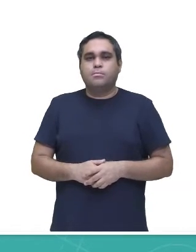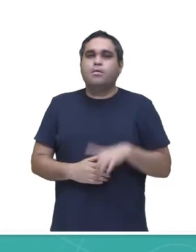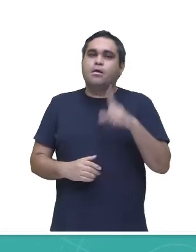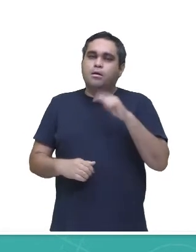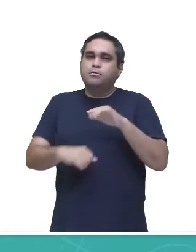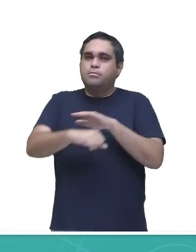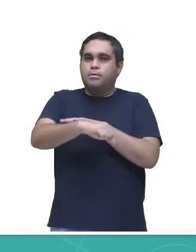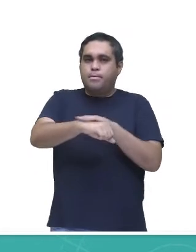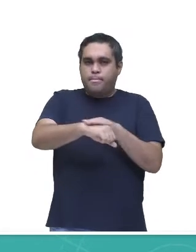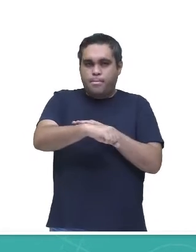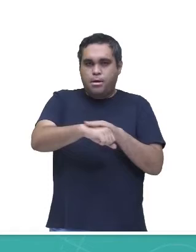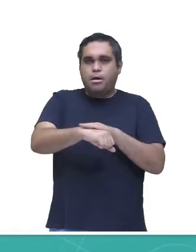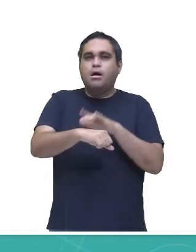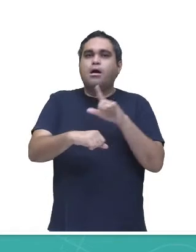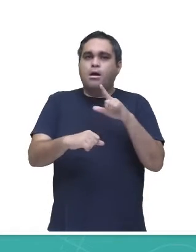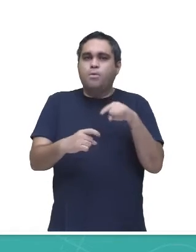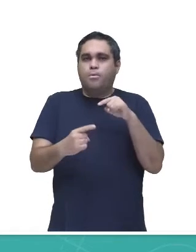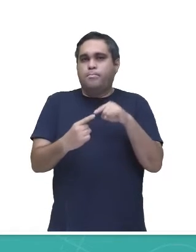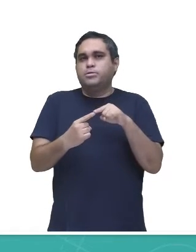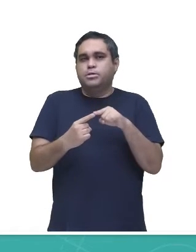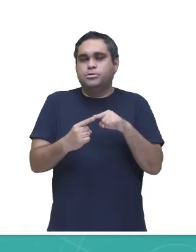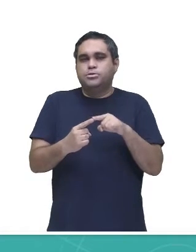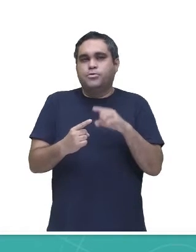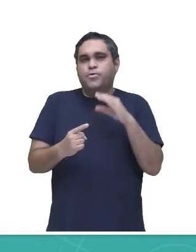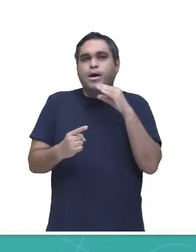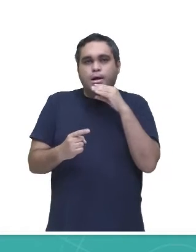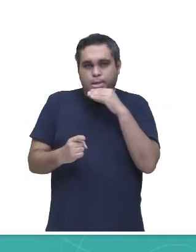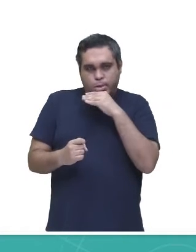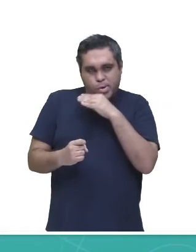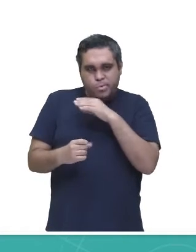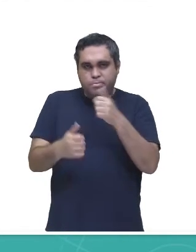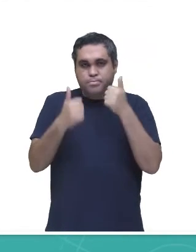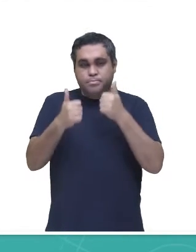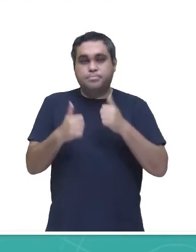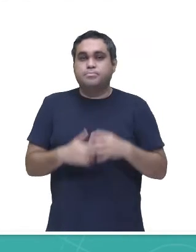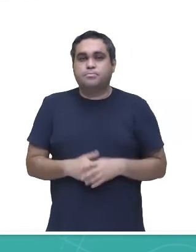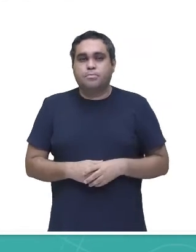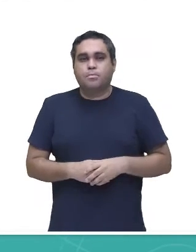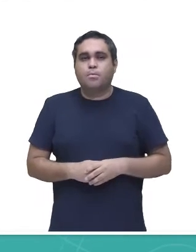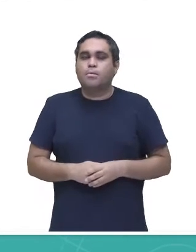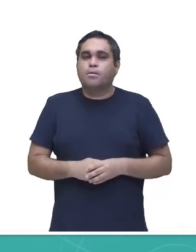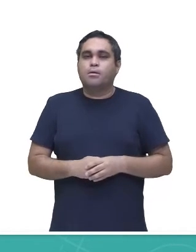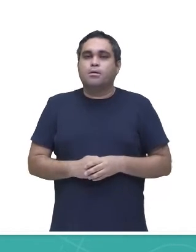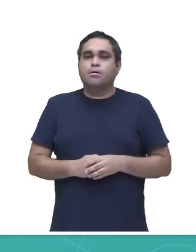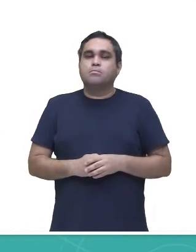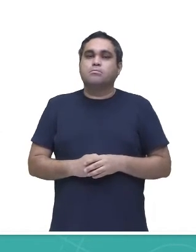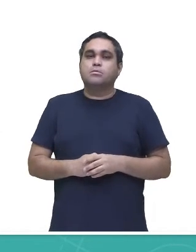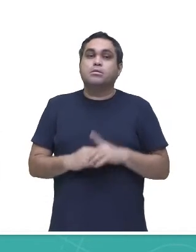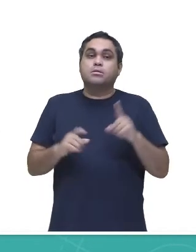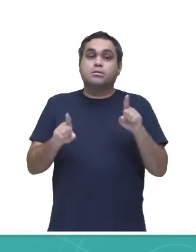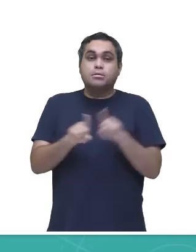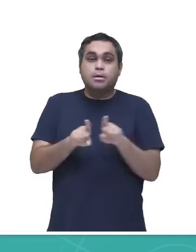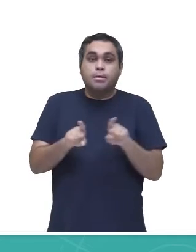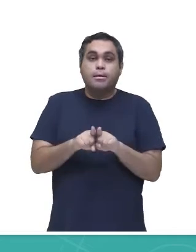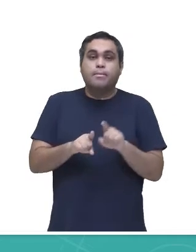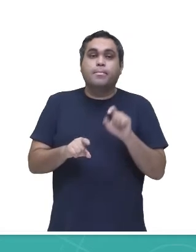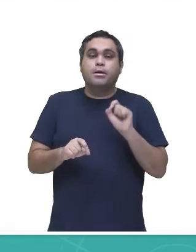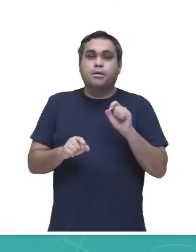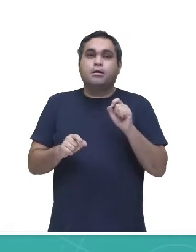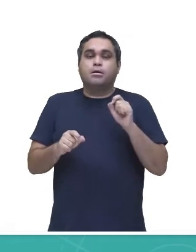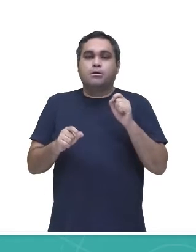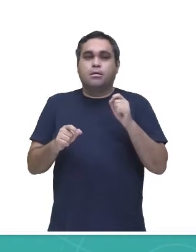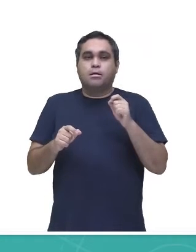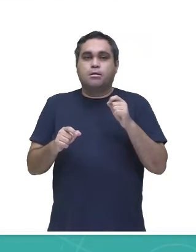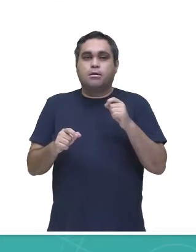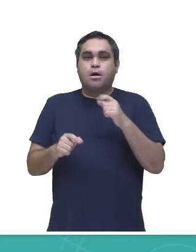eles têm também essa função de manter uma camada aí de calor. Além do pelo, a gente encontra os cabelos, né? Olha aí na